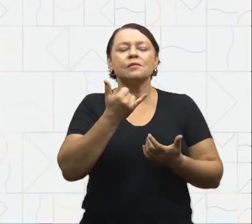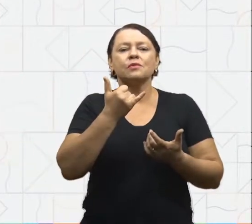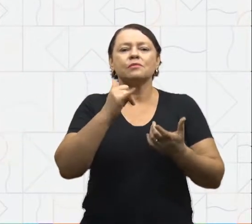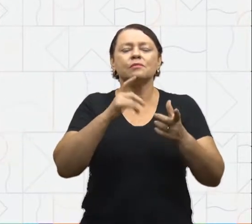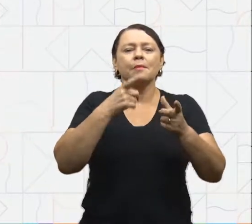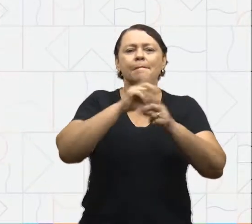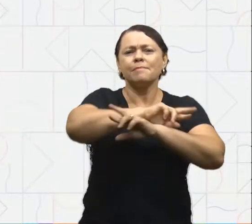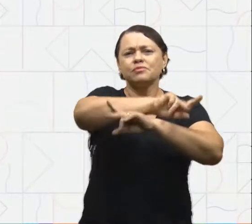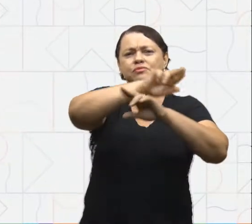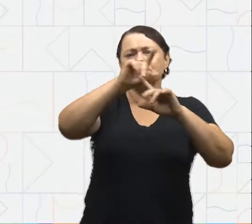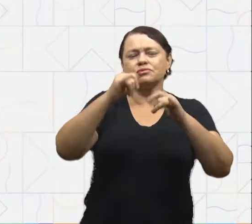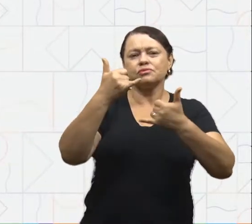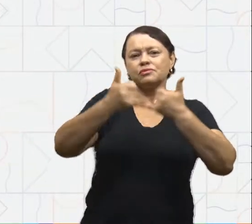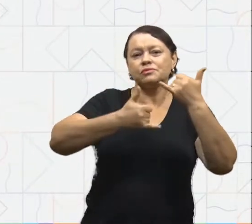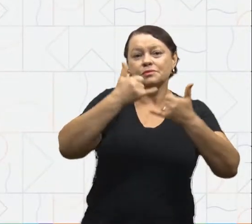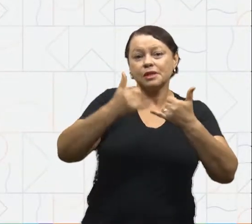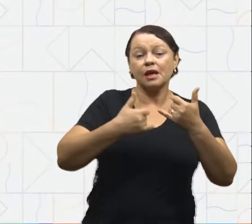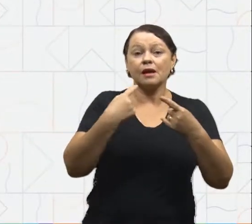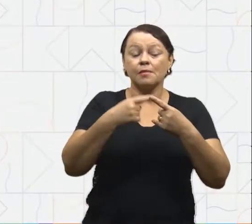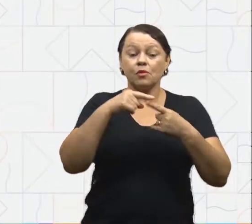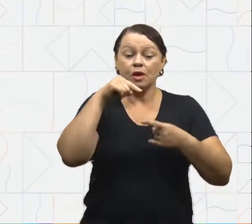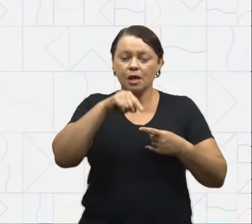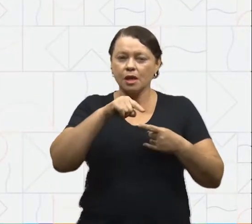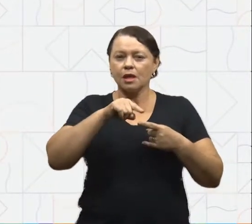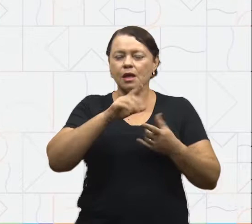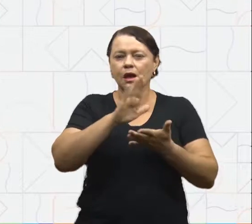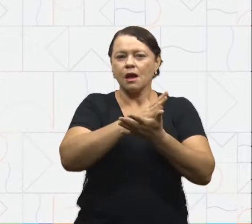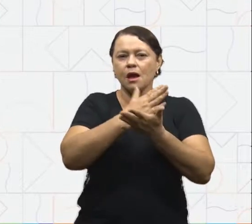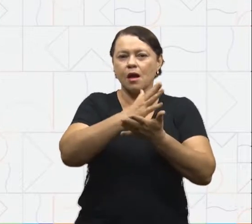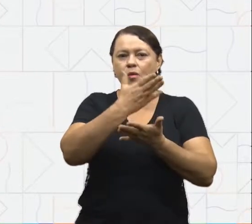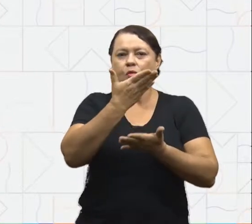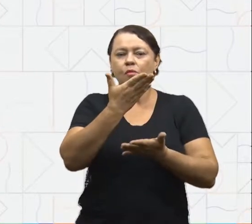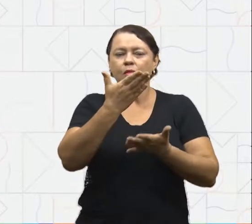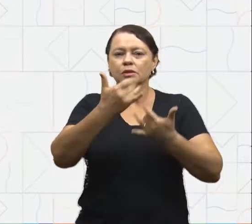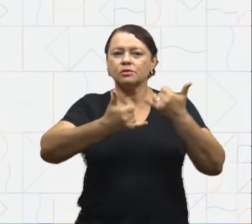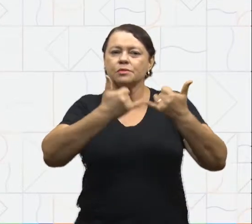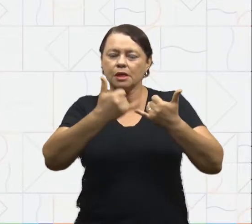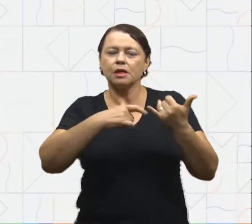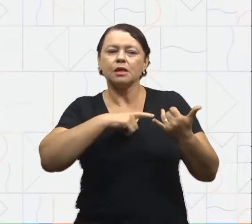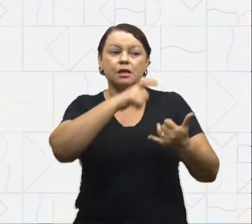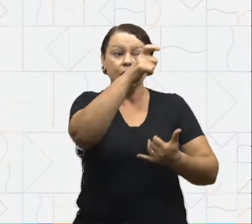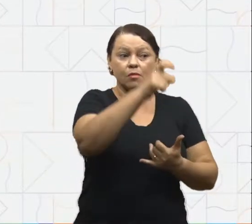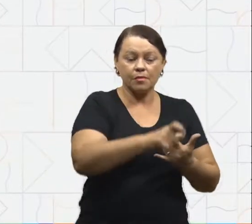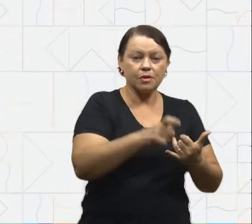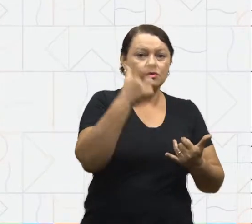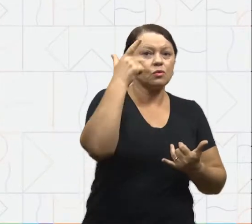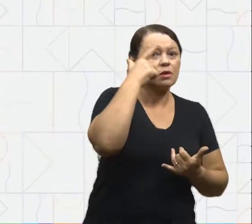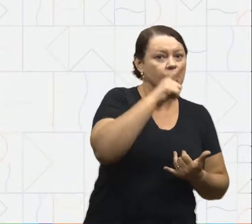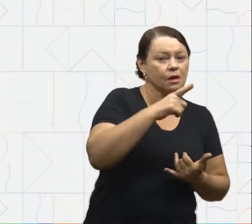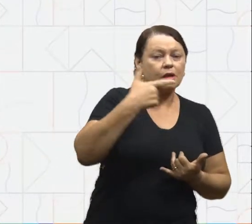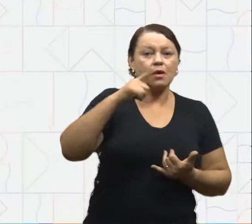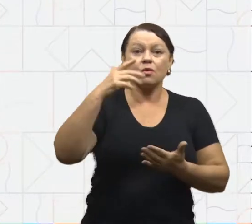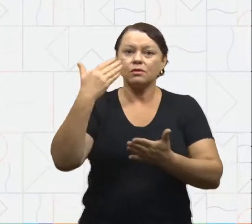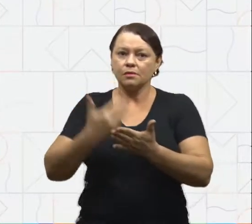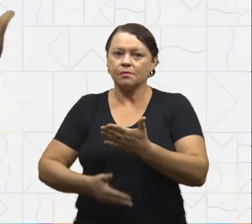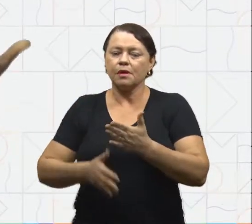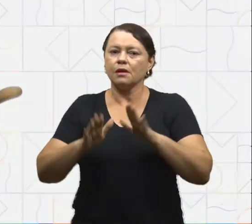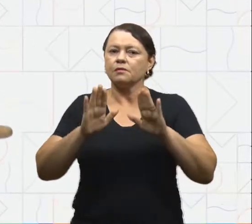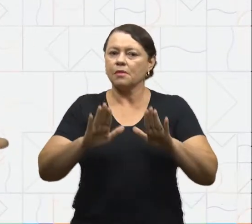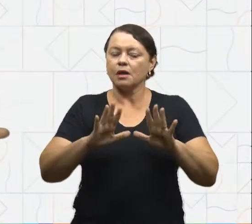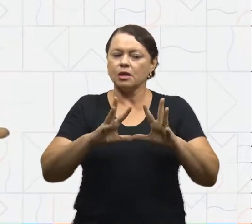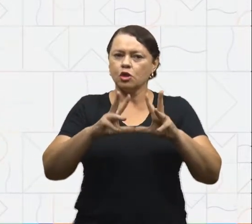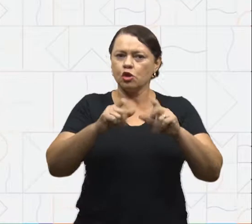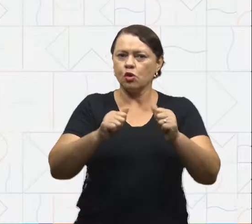amarelinha. Estamos jogando, pois nessas brincadeiras temos um perdedor e um vencedor. Porém, nem toda brincadeira é um jogo, pois